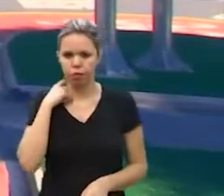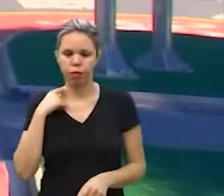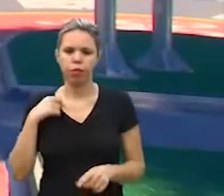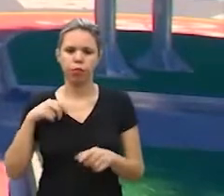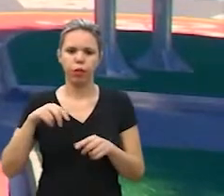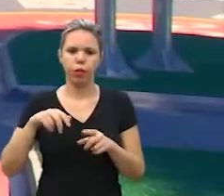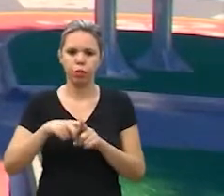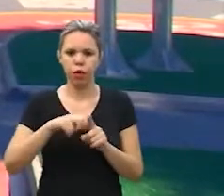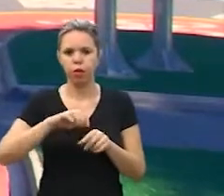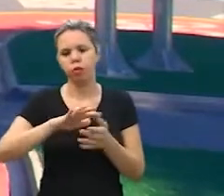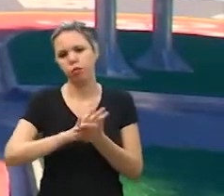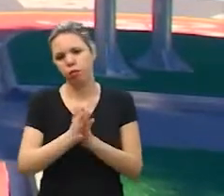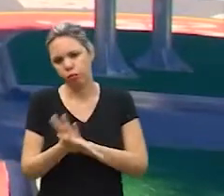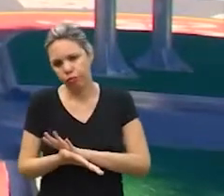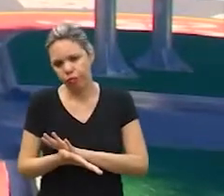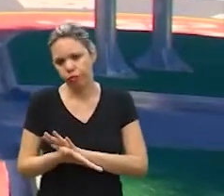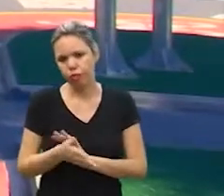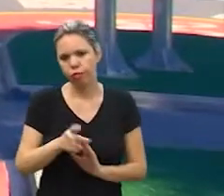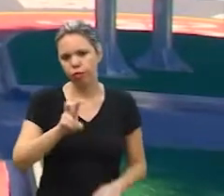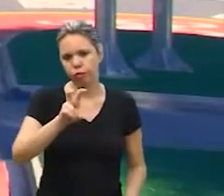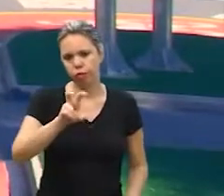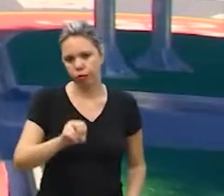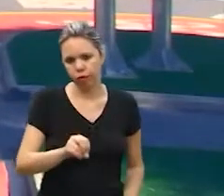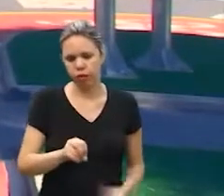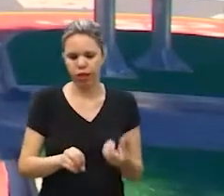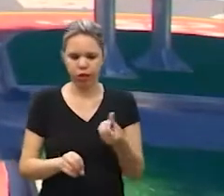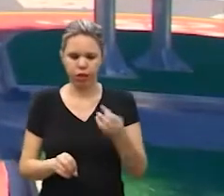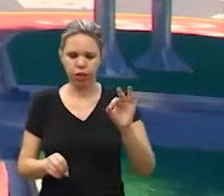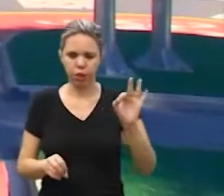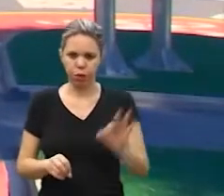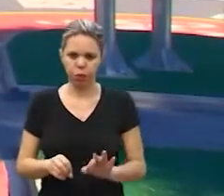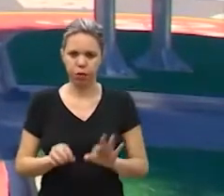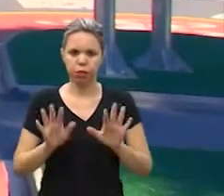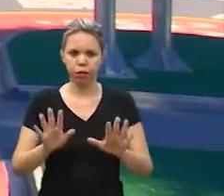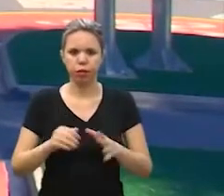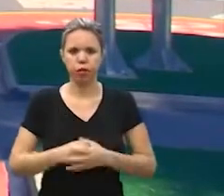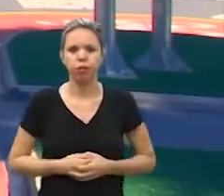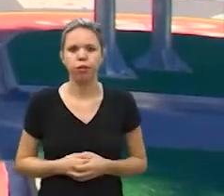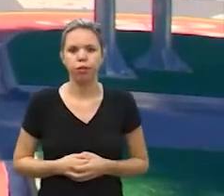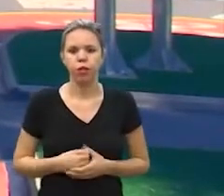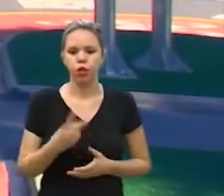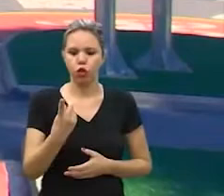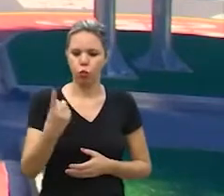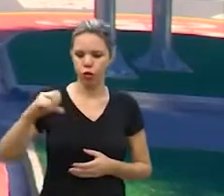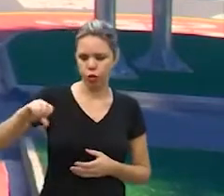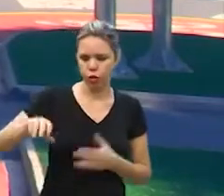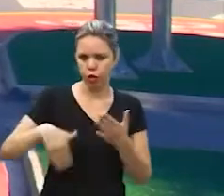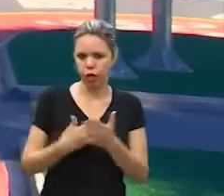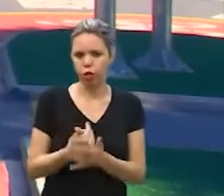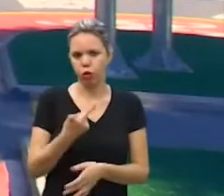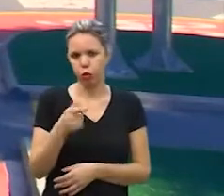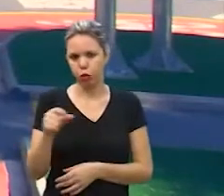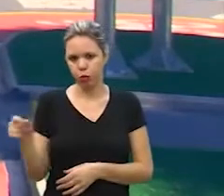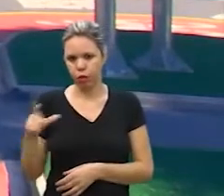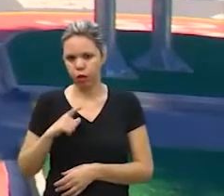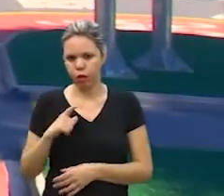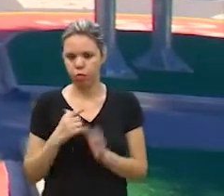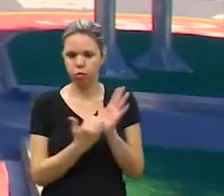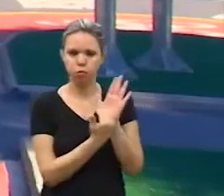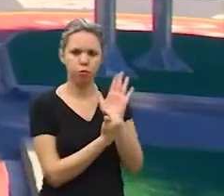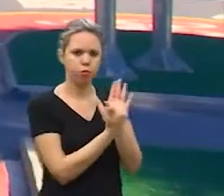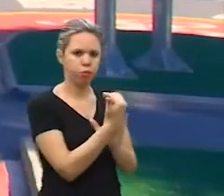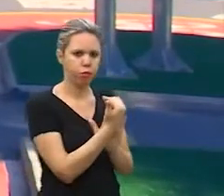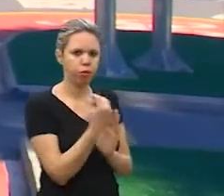fatais, atropelamentos, cerca de 50% a 60%. Porém, de 2019 a 2020, houve